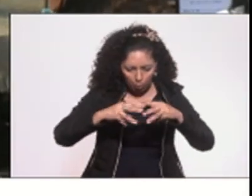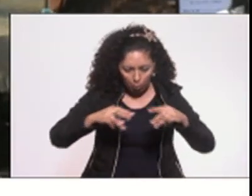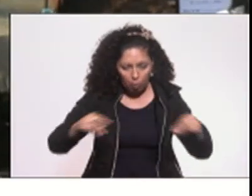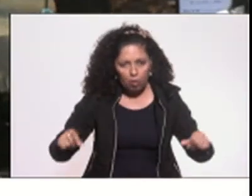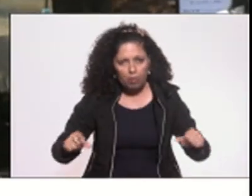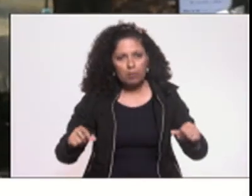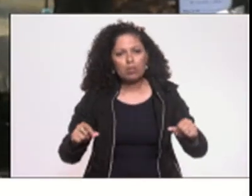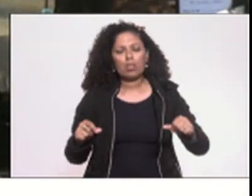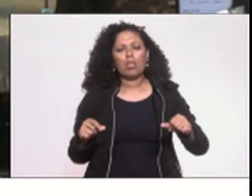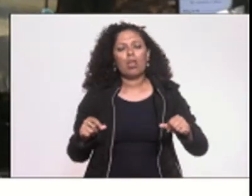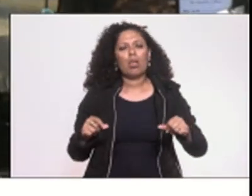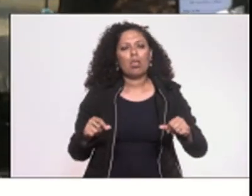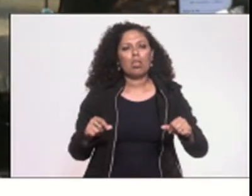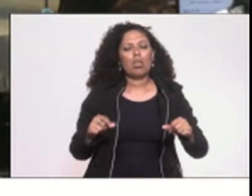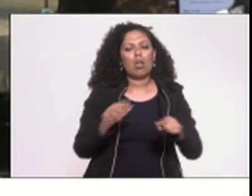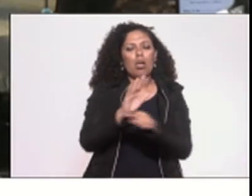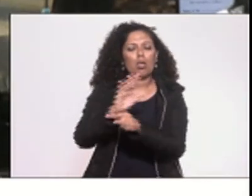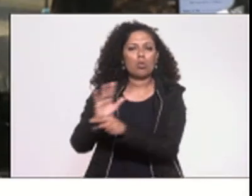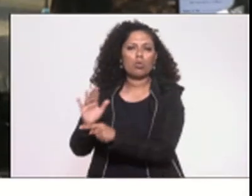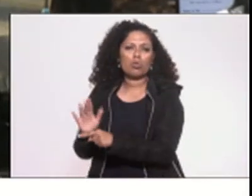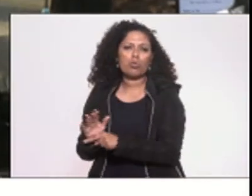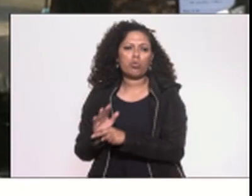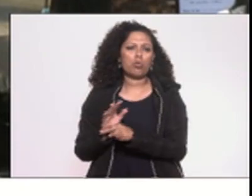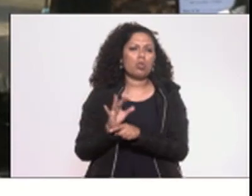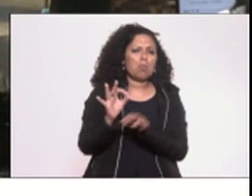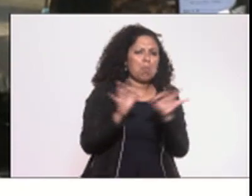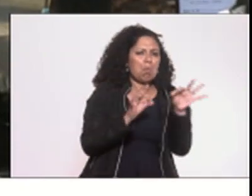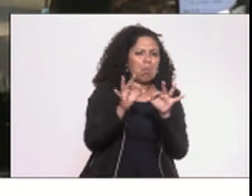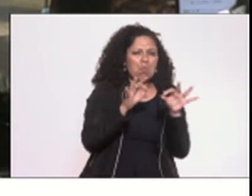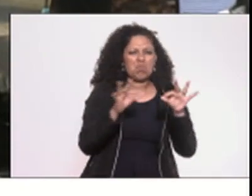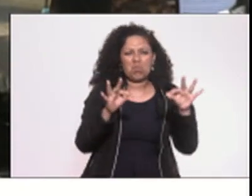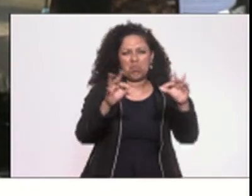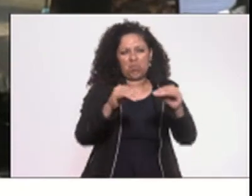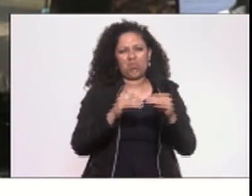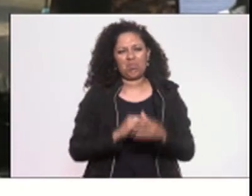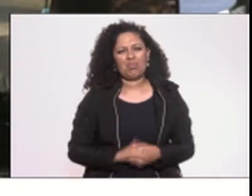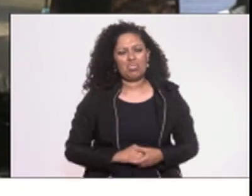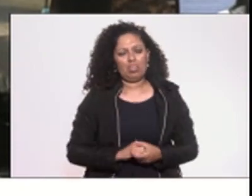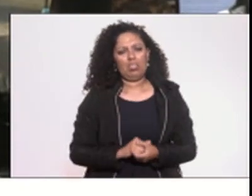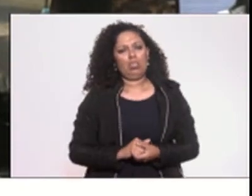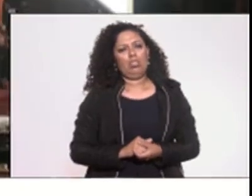maravalha, foram utilizados aqui nesse processo.